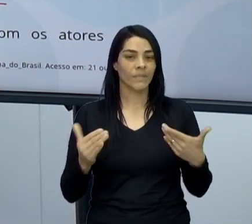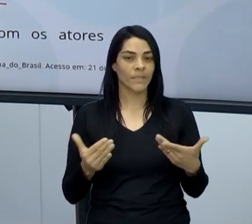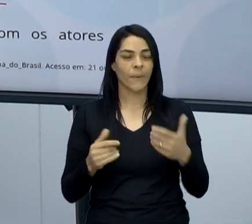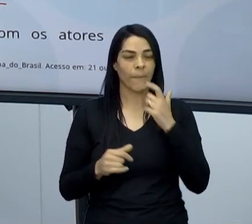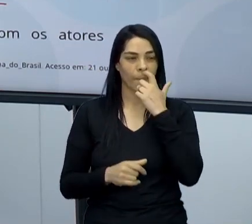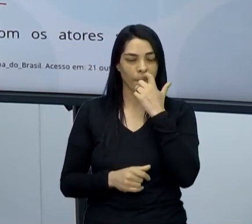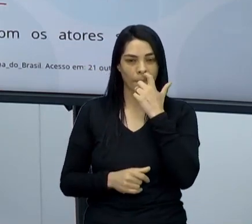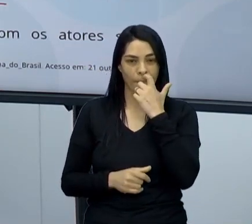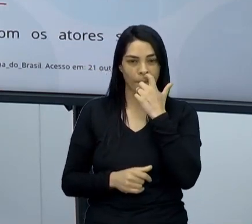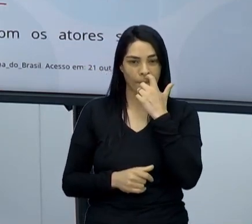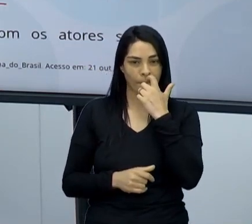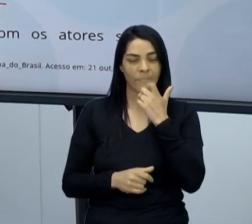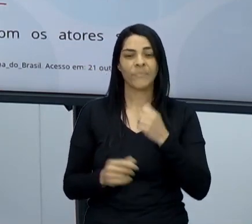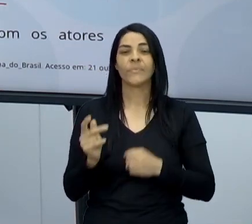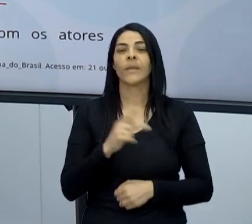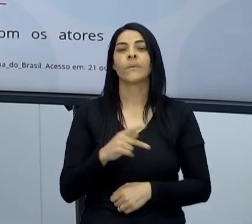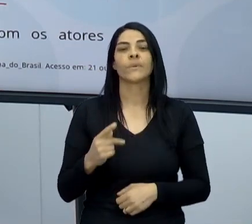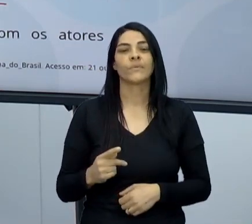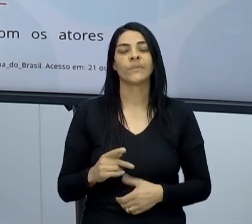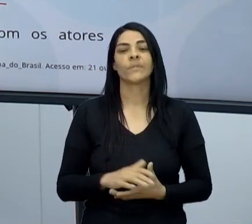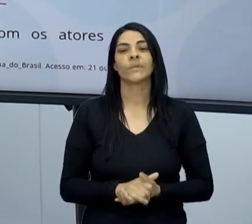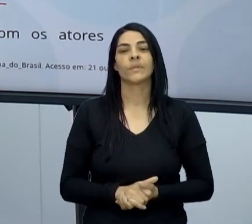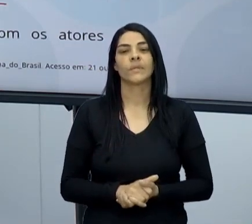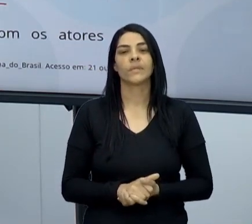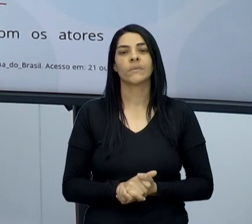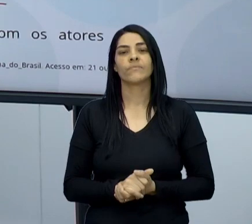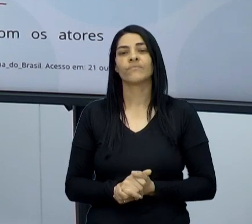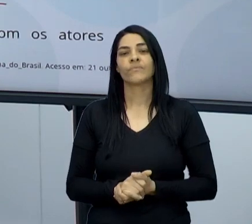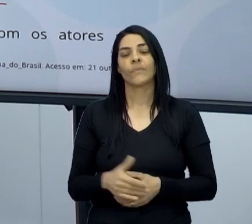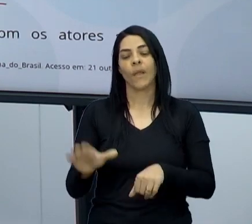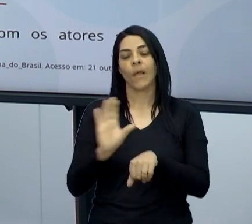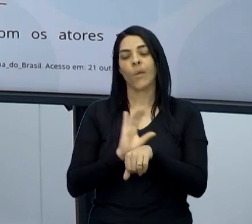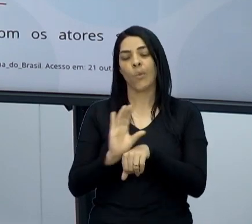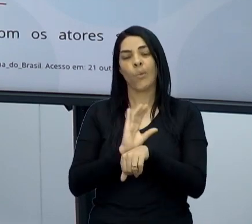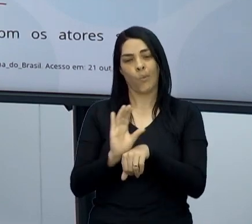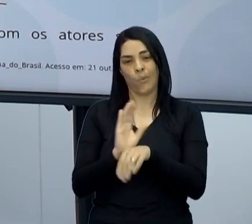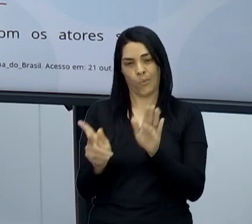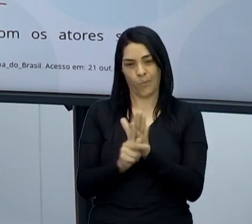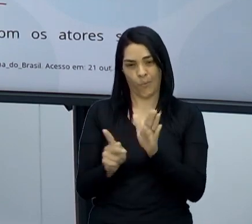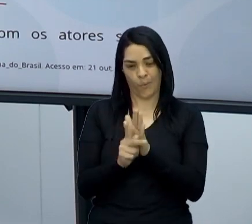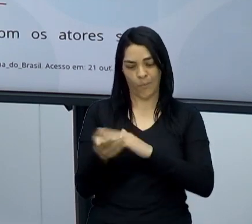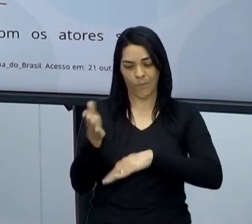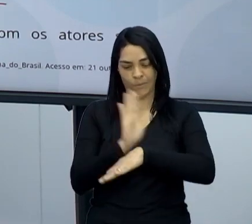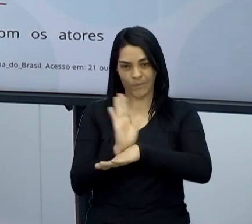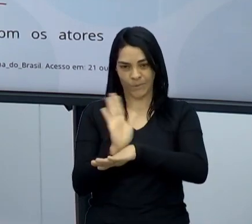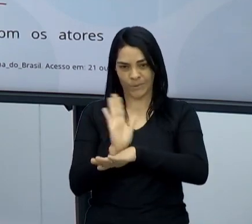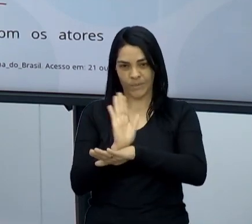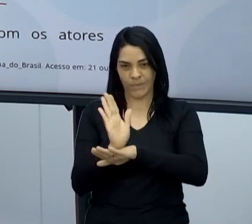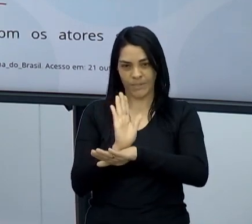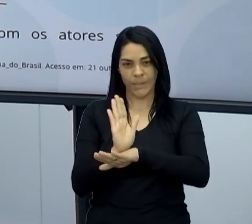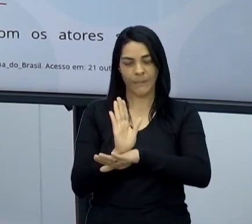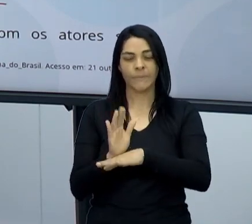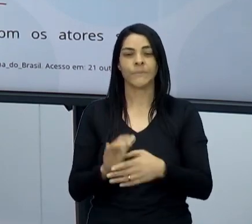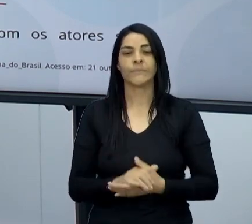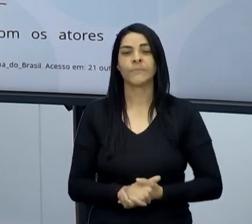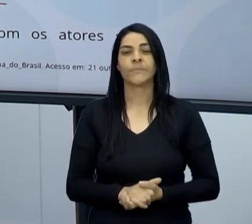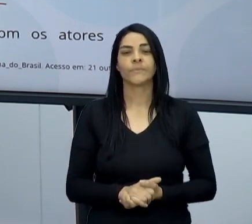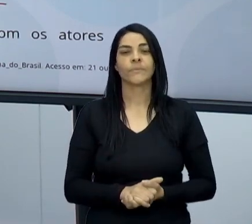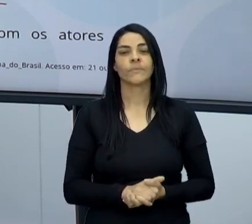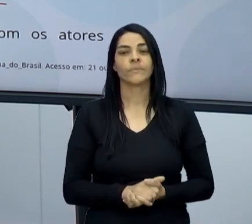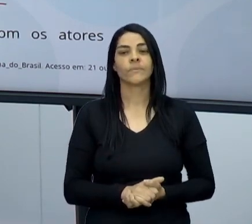Uma vez uma professora no curso de cinema falou para mim o seguinte, gente, para mim não, falou para a turma, né? Eu passo para